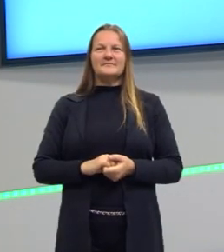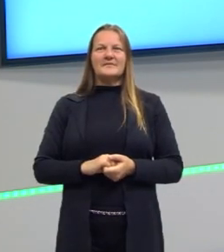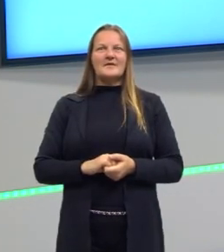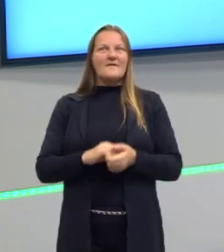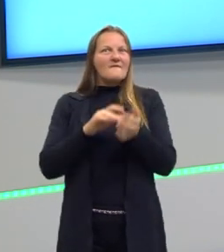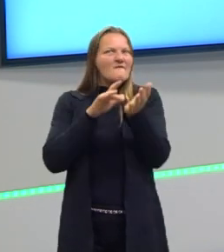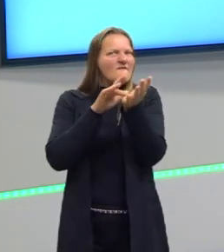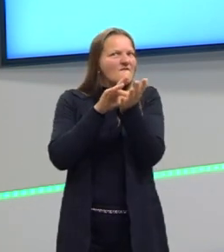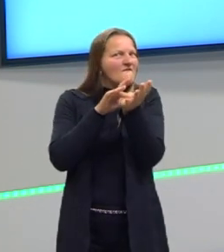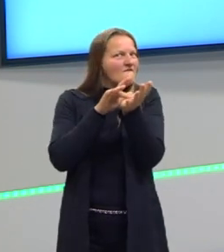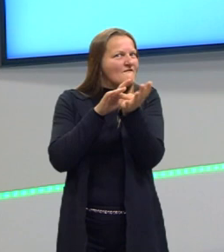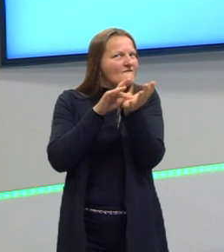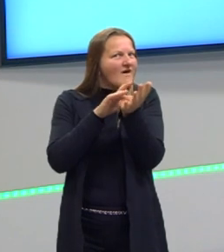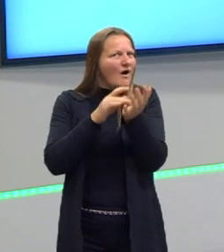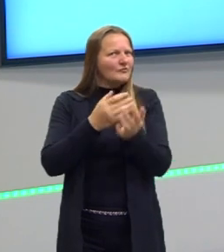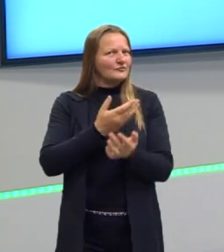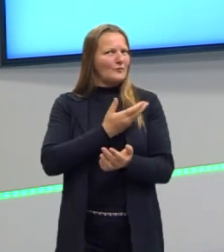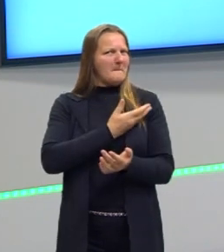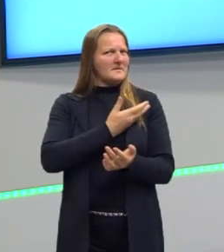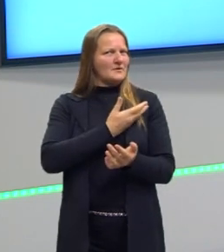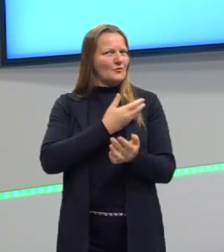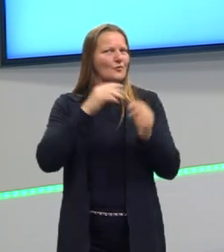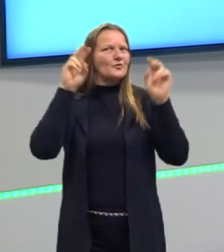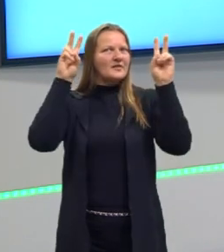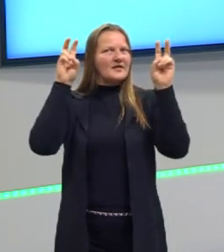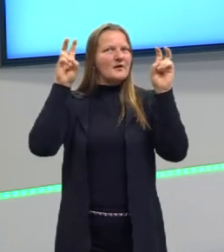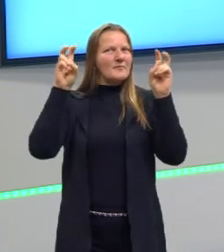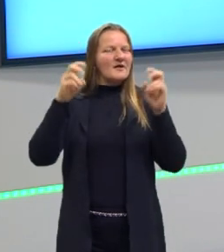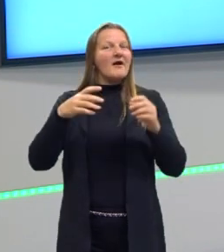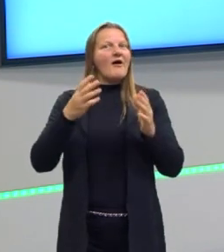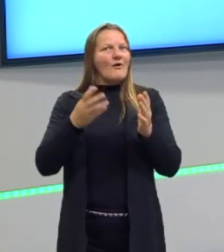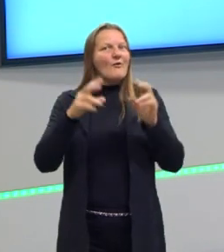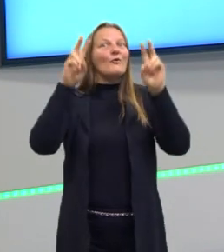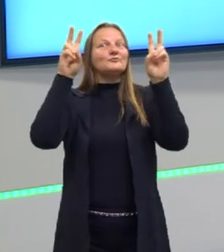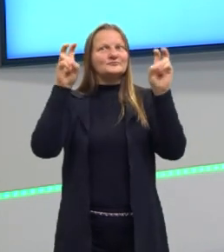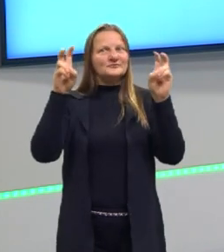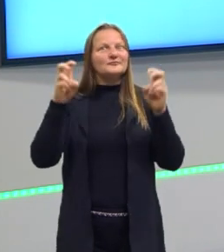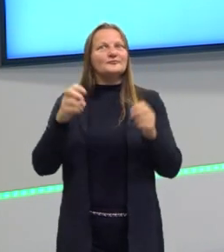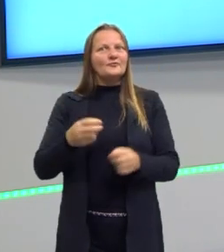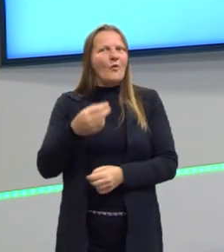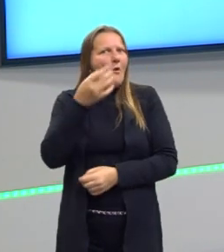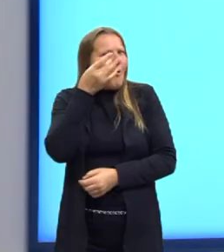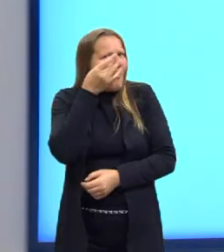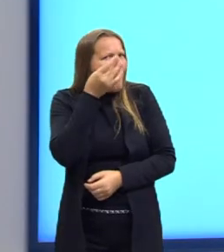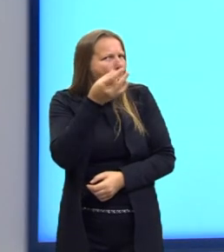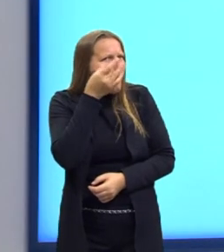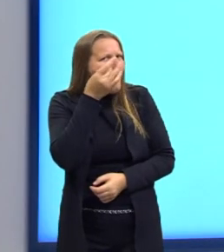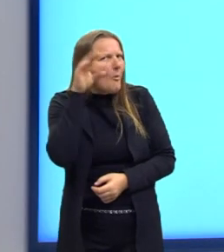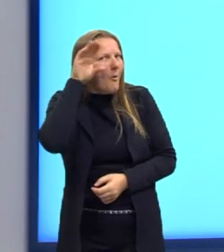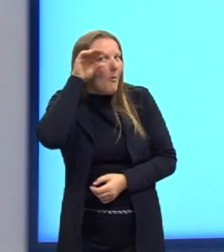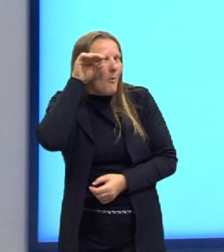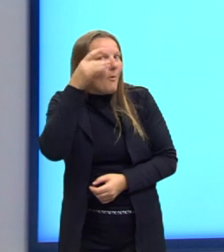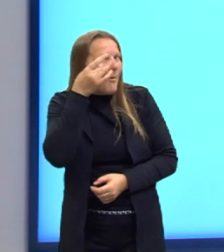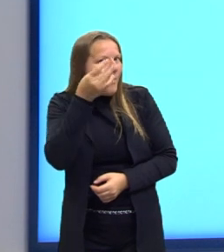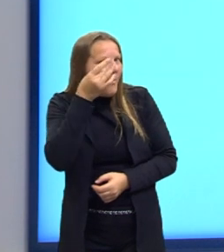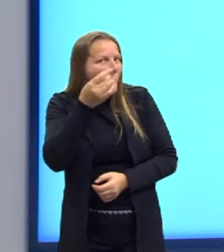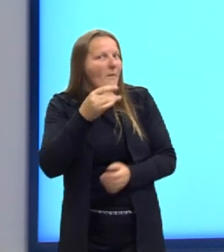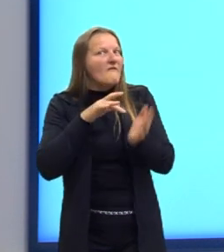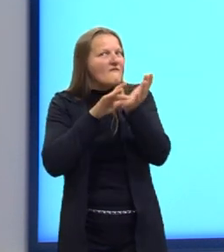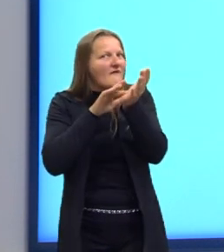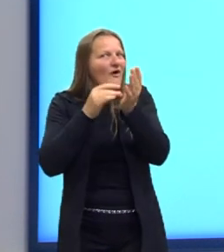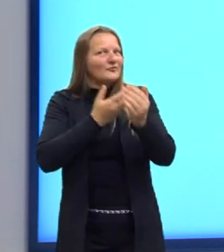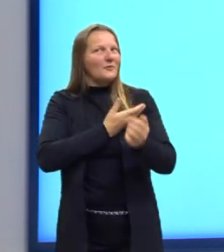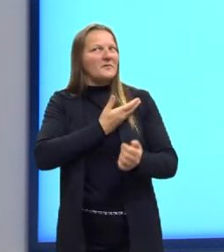falsos amigos né então o título da nossa aula de hoje é o rolo os nossos